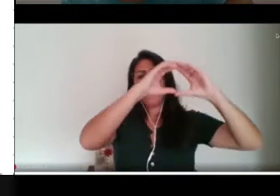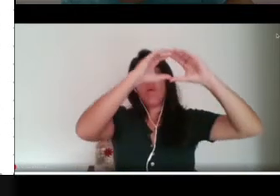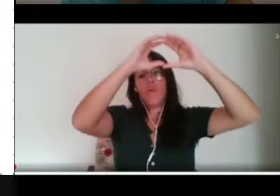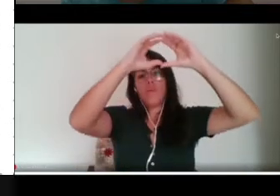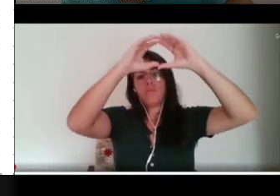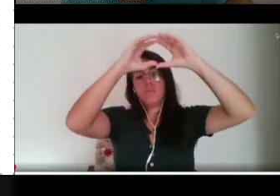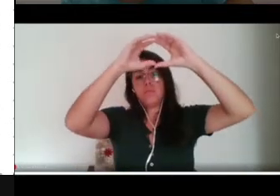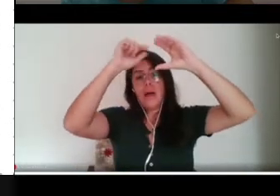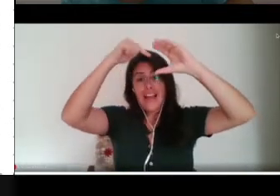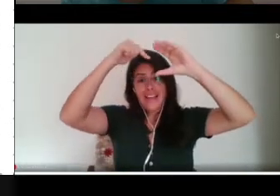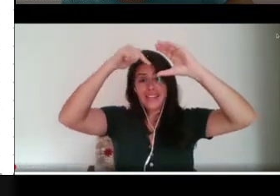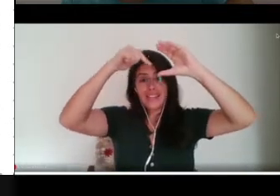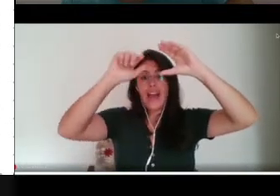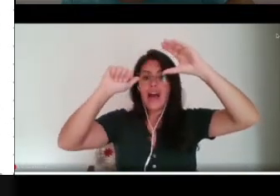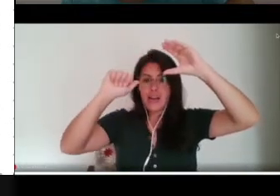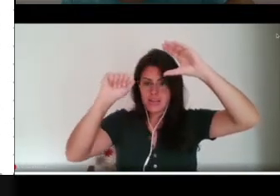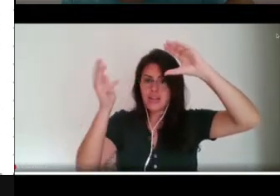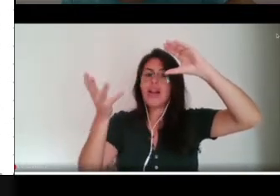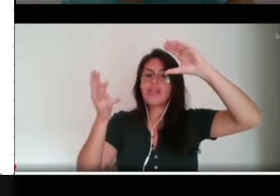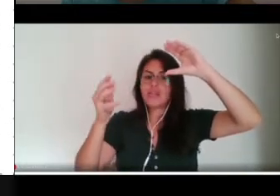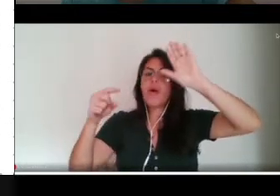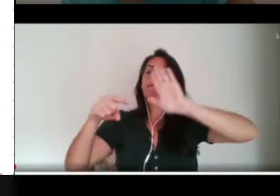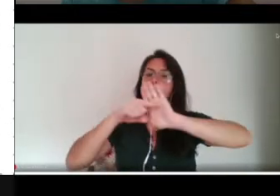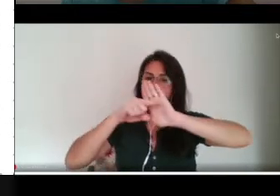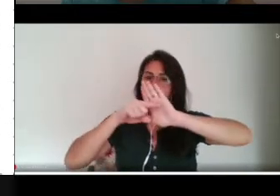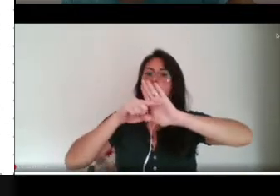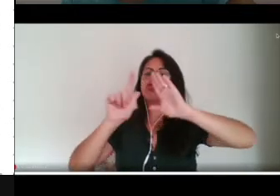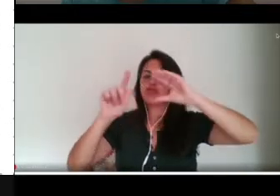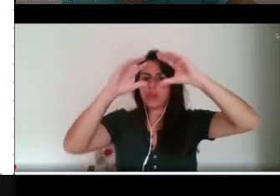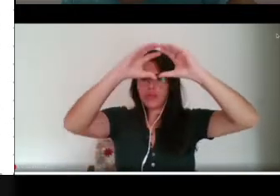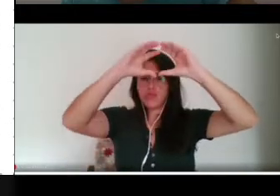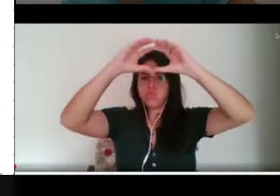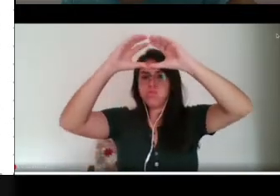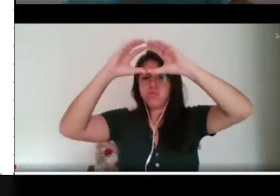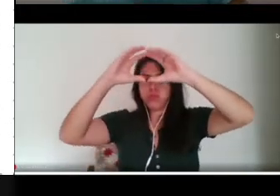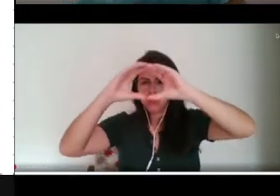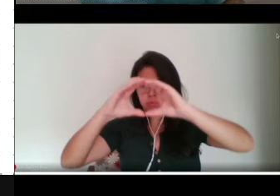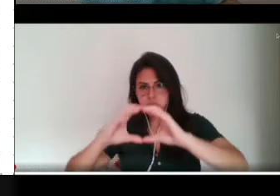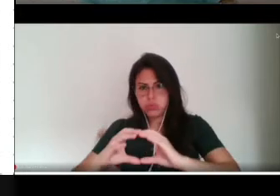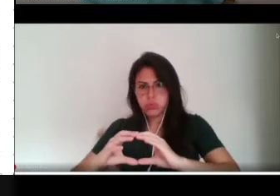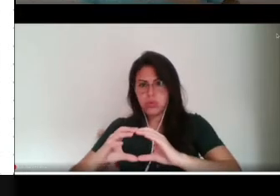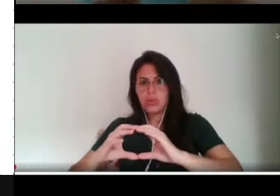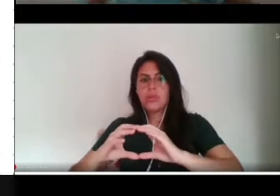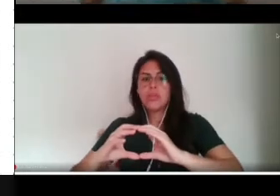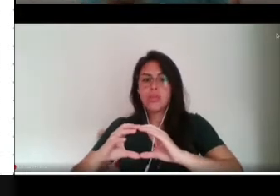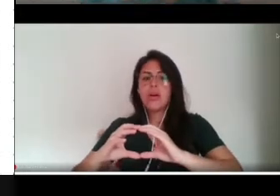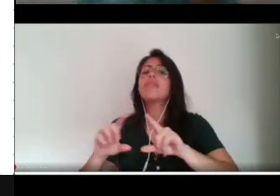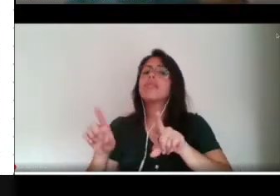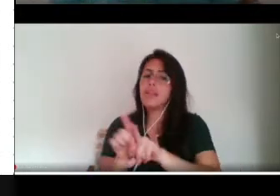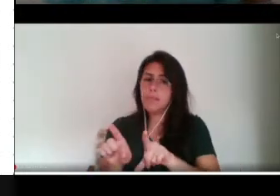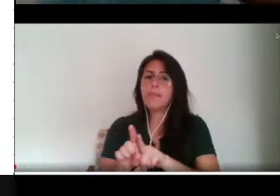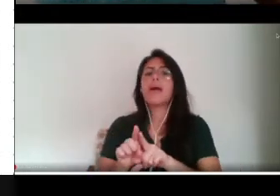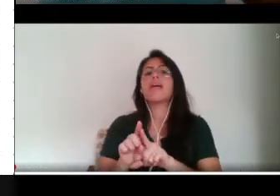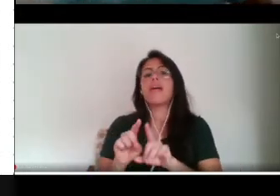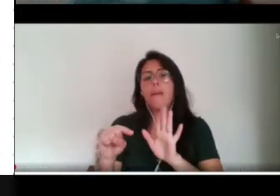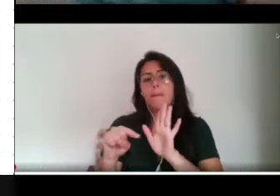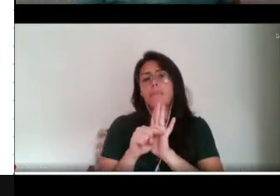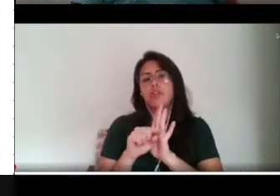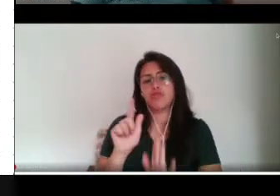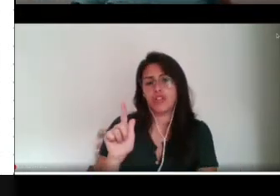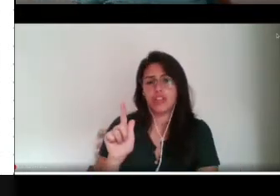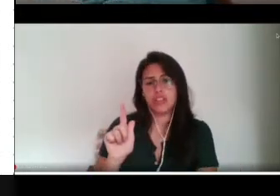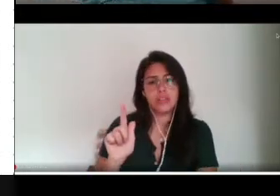na descida, ao longo da descida, a aceleração também é menos g. O resumo da ópera é esse